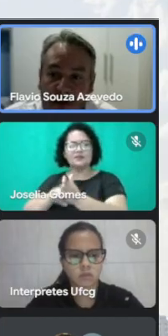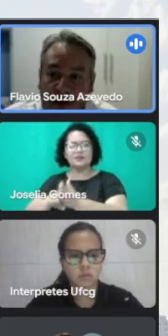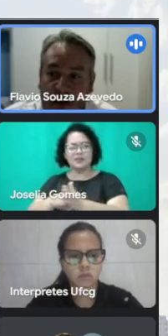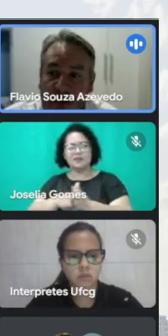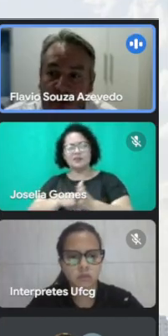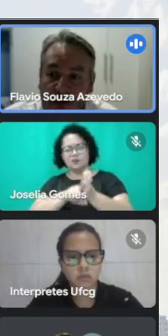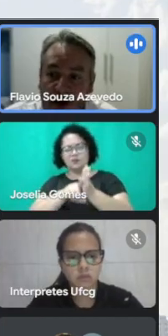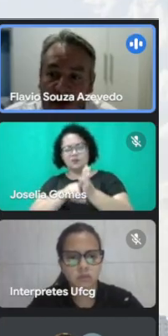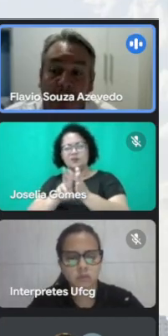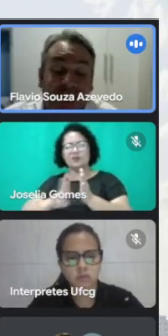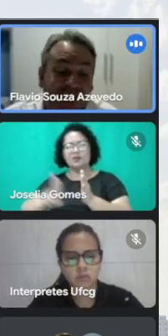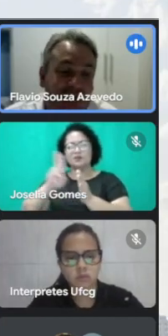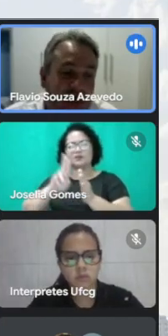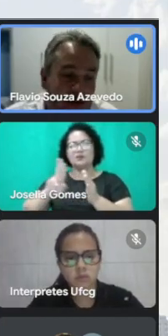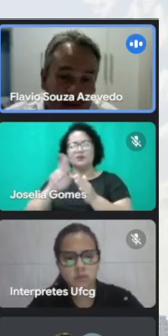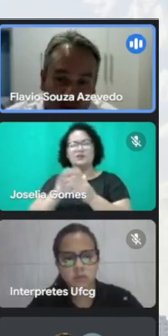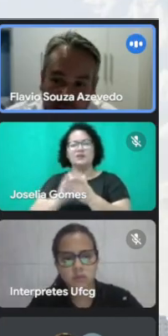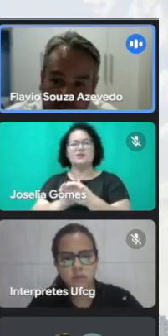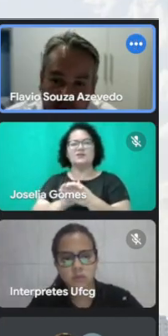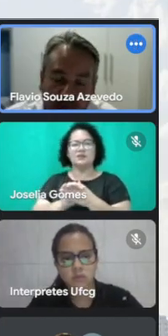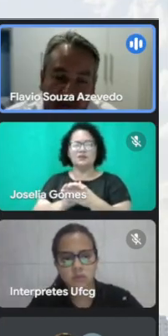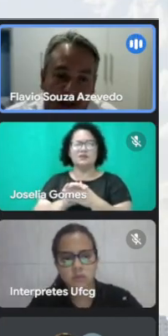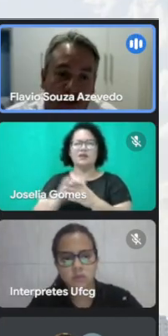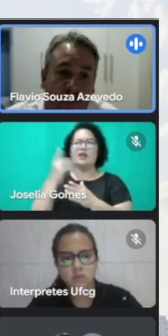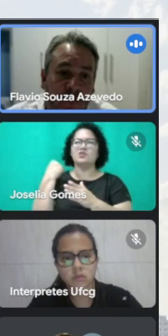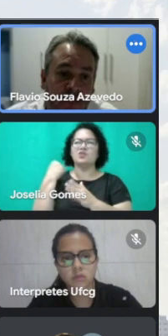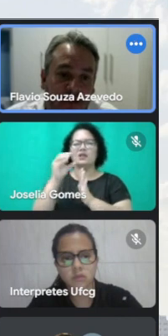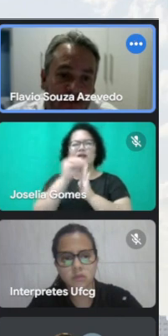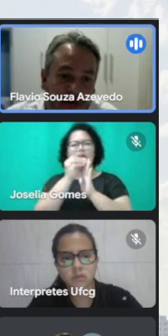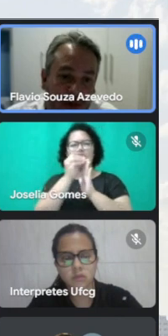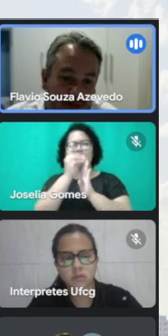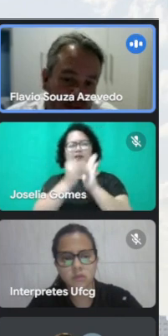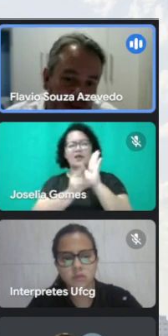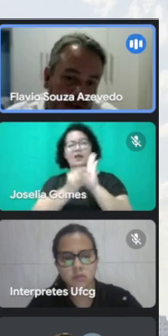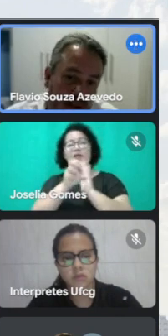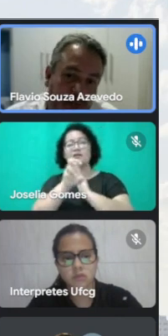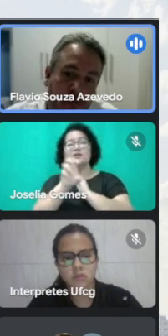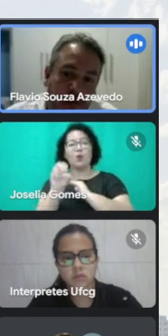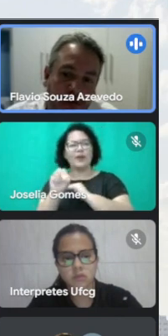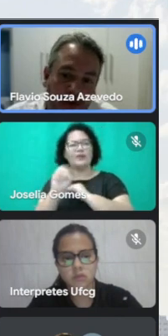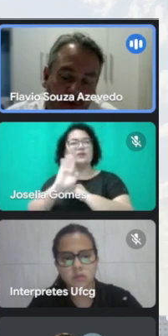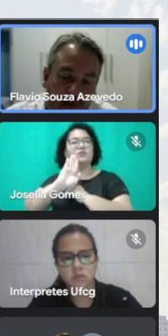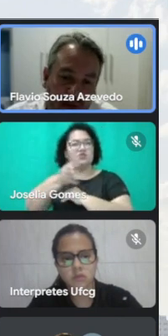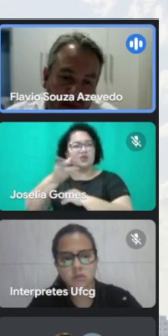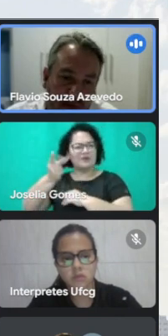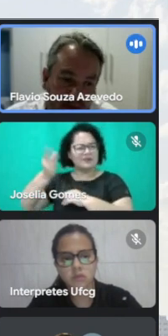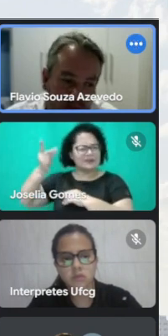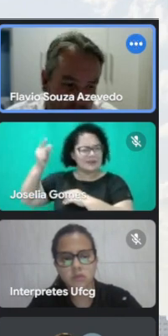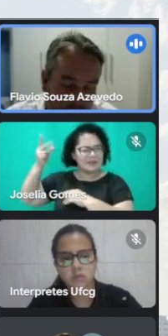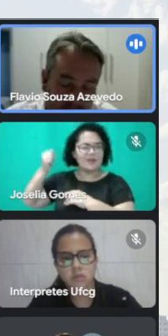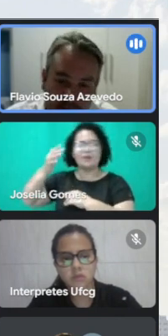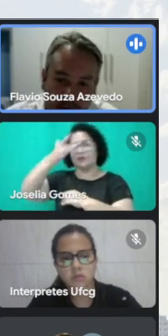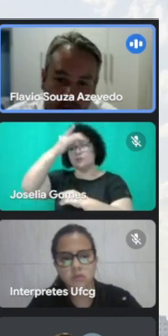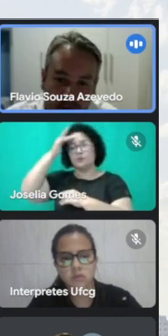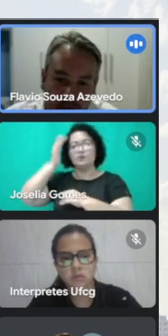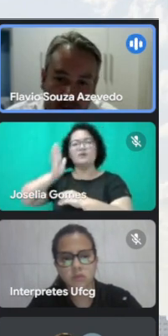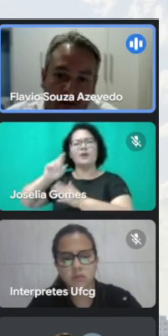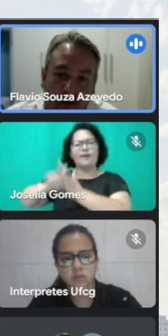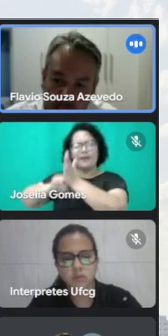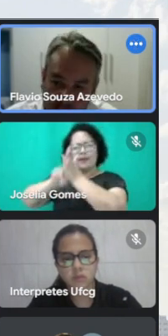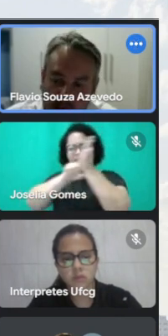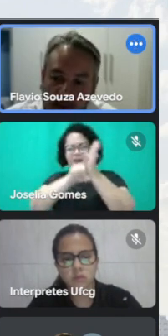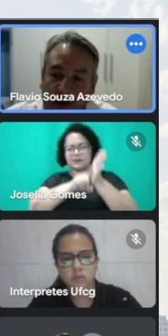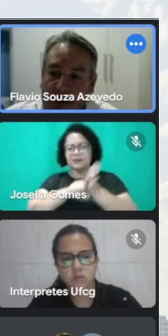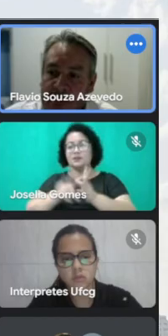úmidas de tratamento de águas residuais a partir da década de 50. Então, veja, e faz bastante tempo que o pessoal vem pesquisando sobre